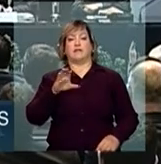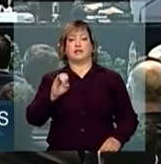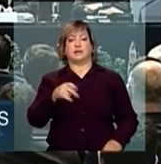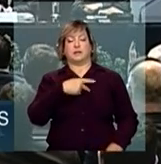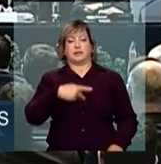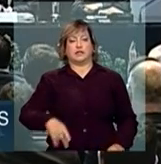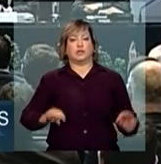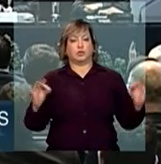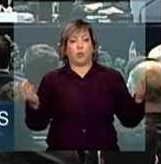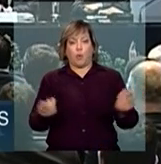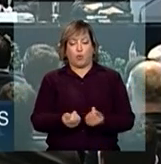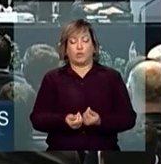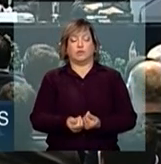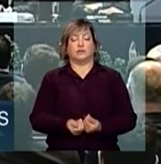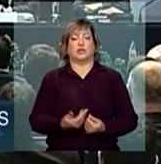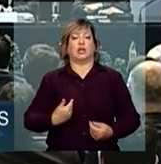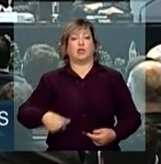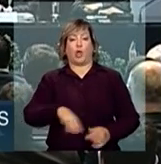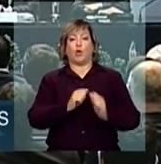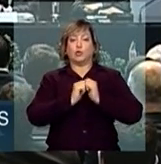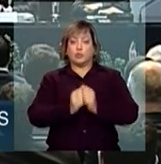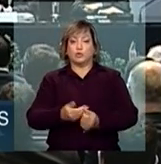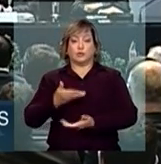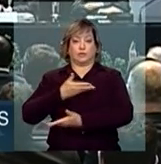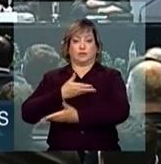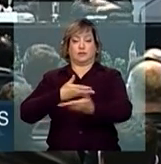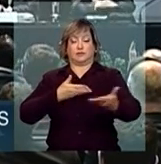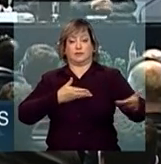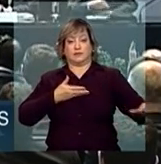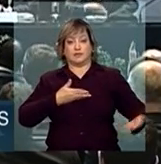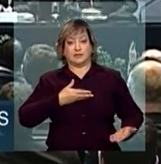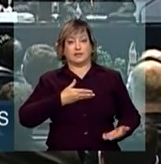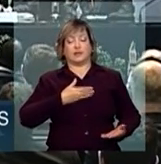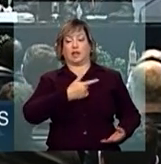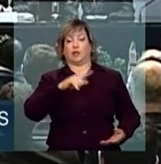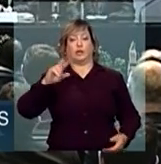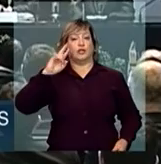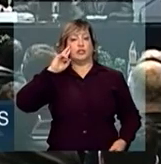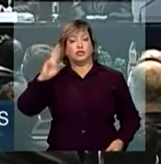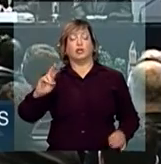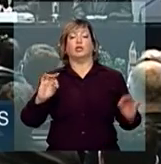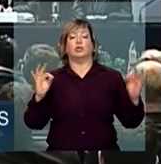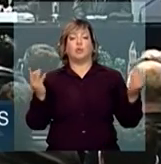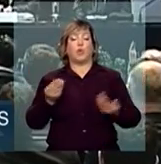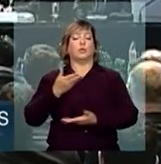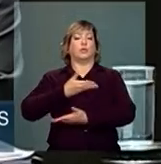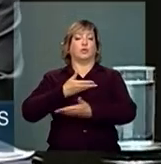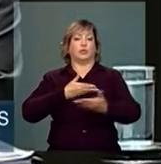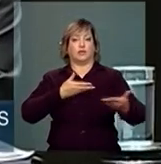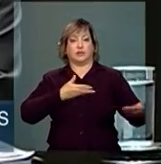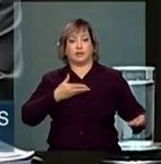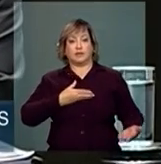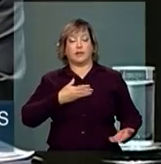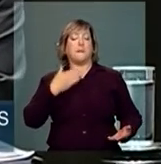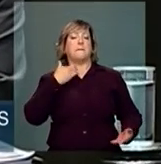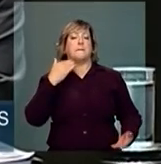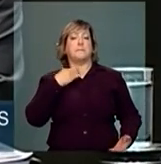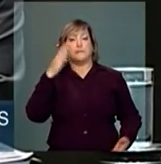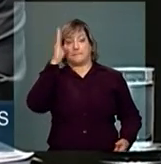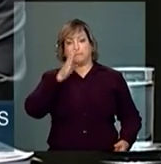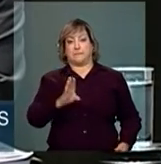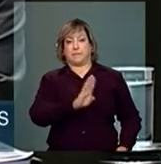nós, juntamente com os nossos colegas das demais diretorias e todos os colegas do Banco do